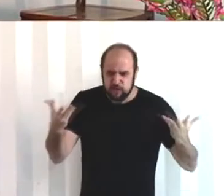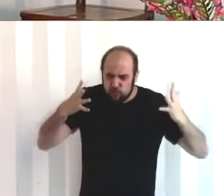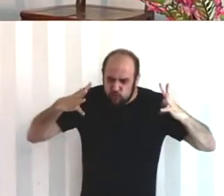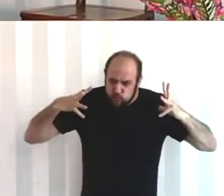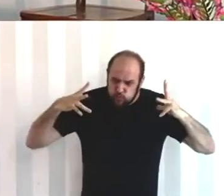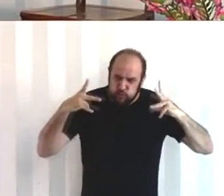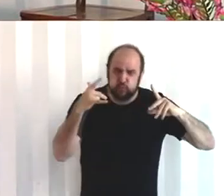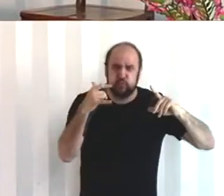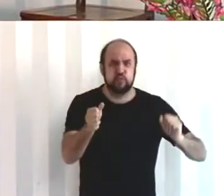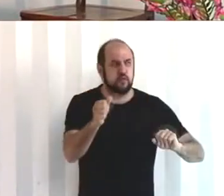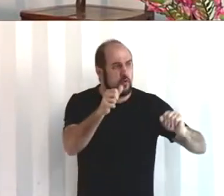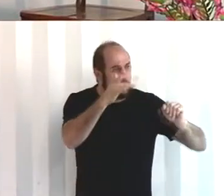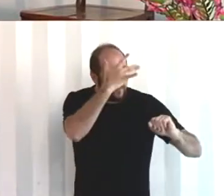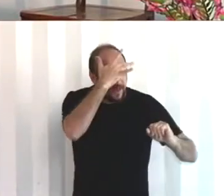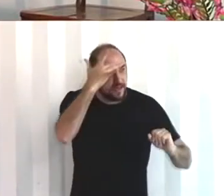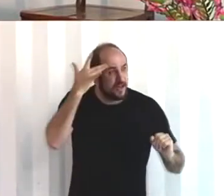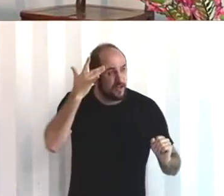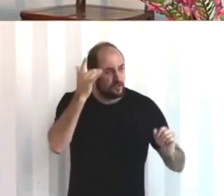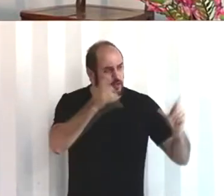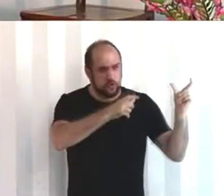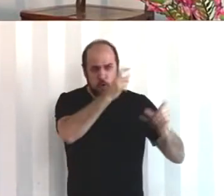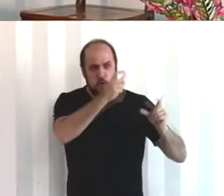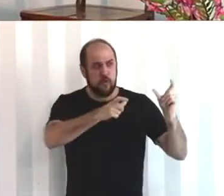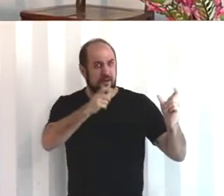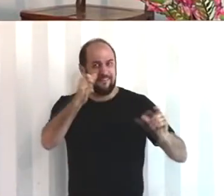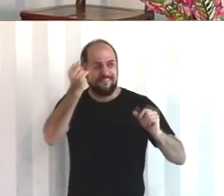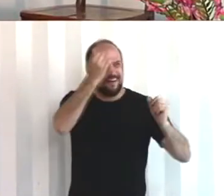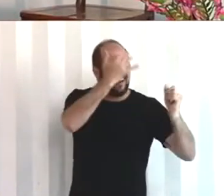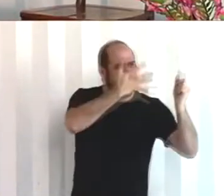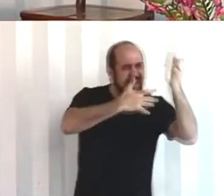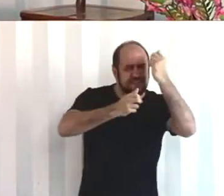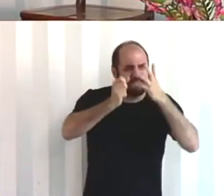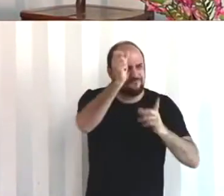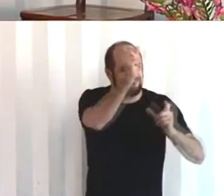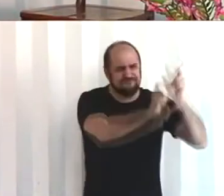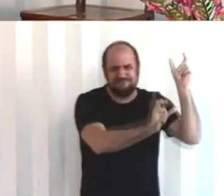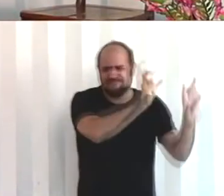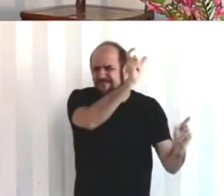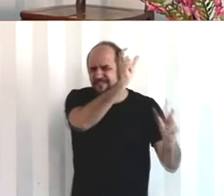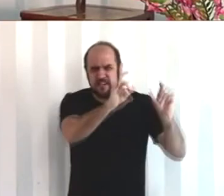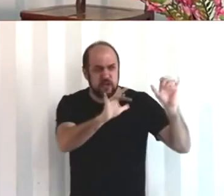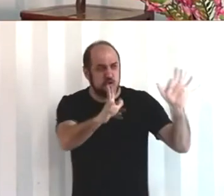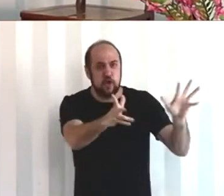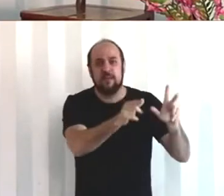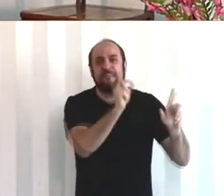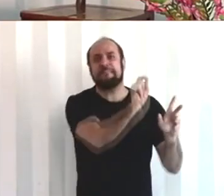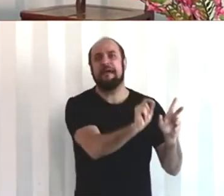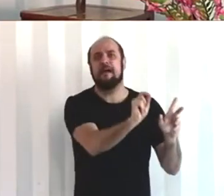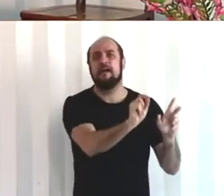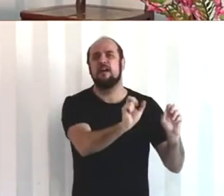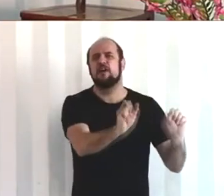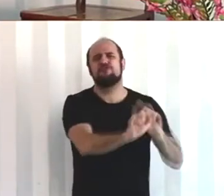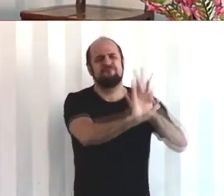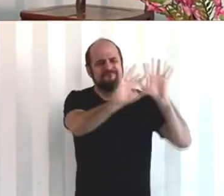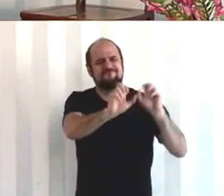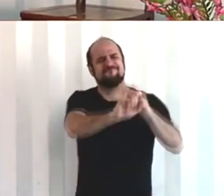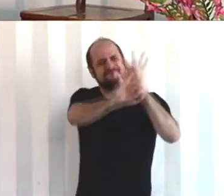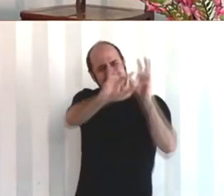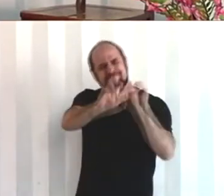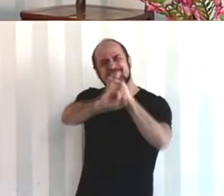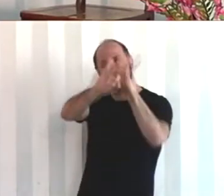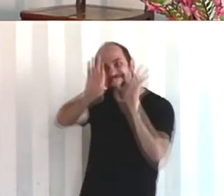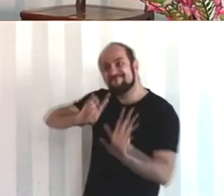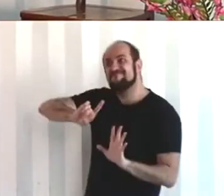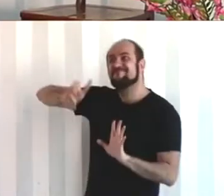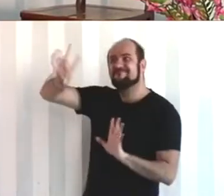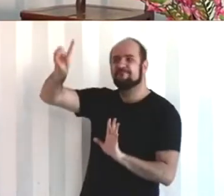as pessoas, a pessoa que foi alcançada pela graça, pelo Evangelho, glorificando a Deus. E será que nós, como